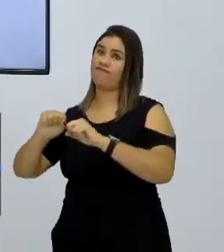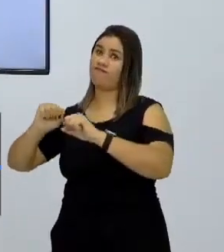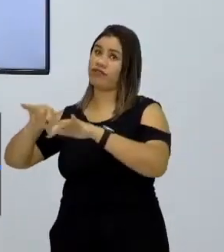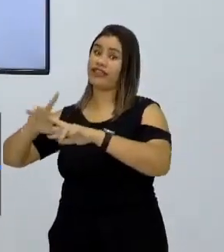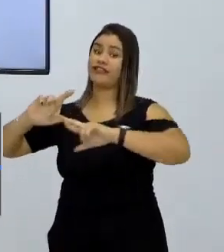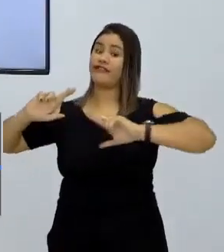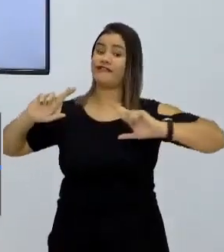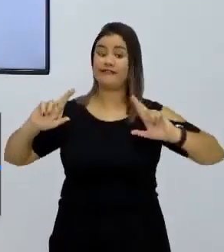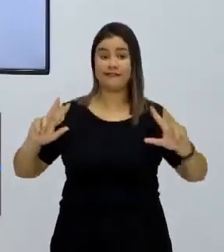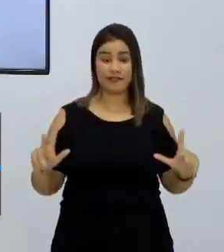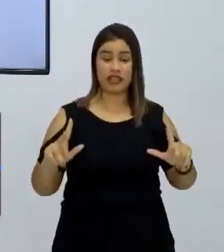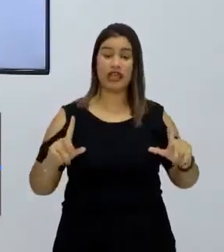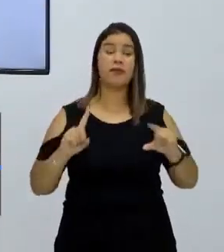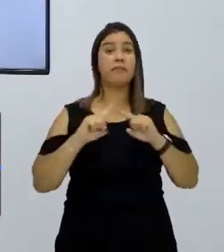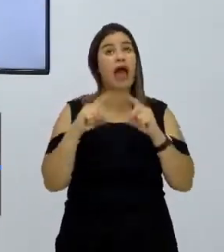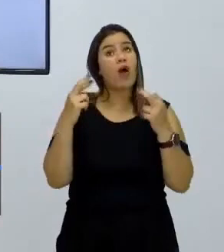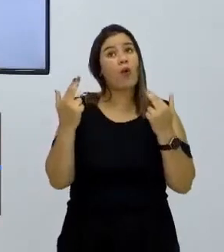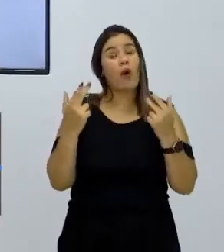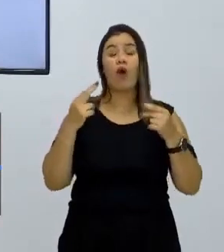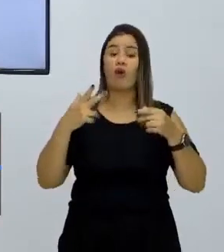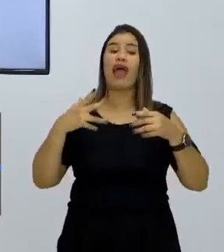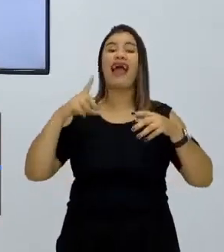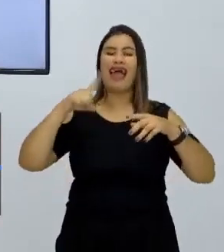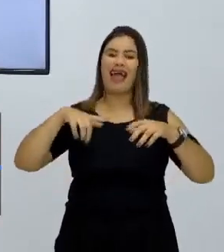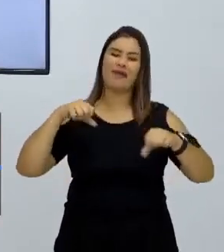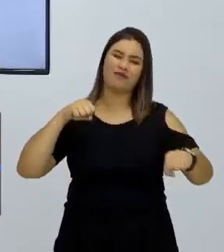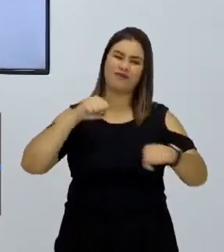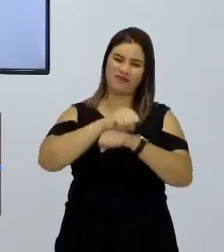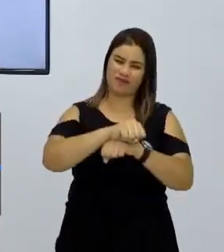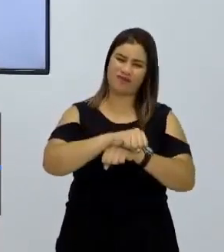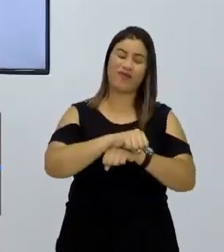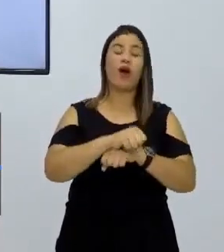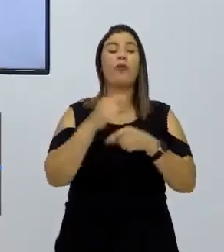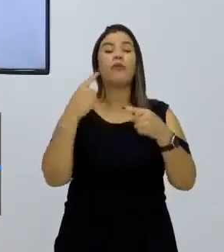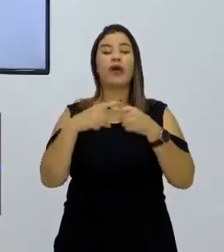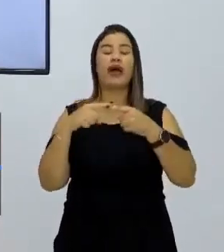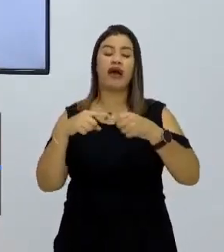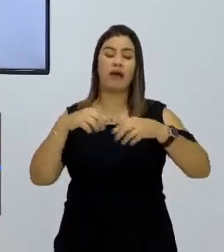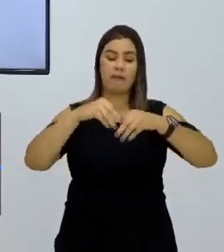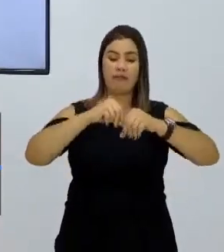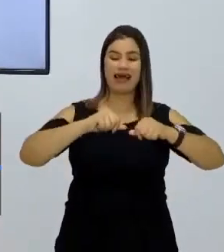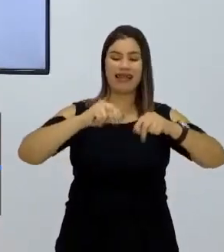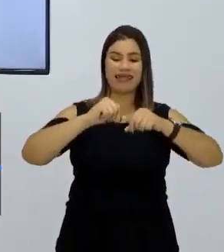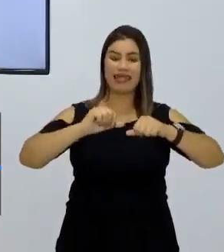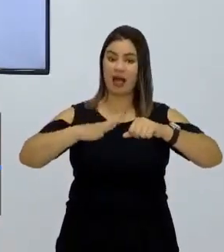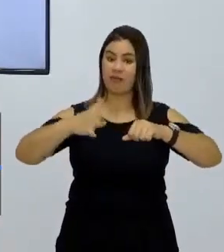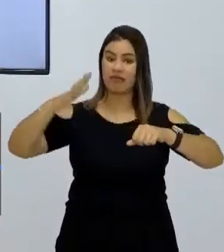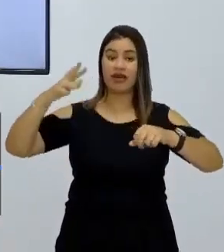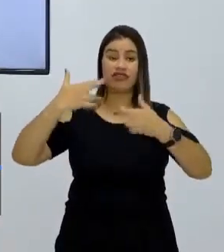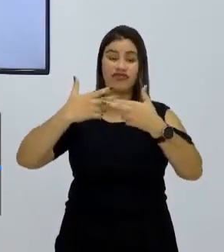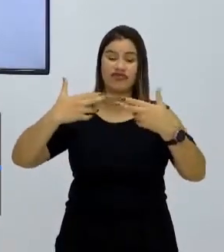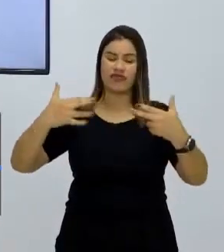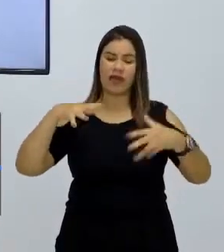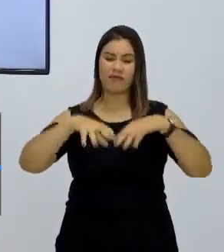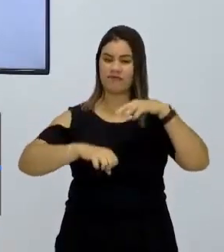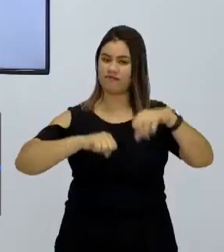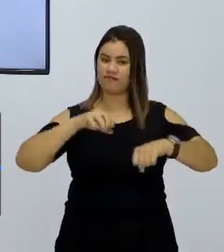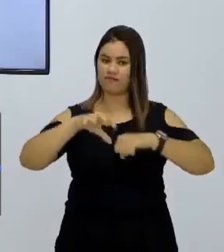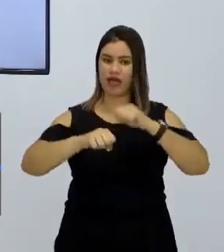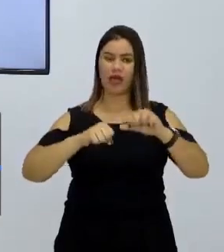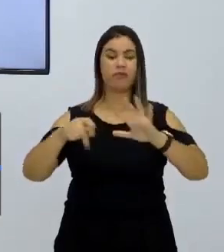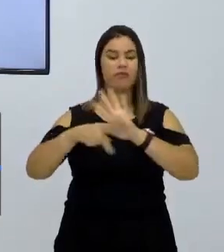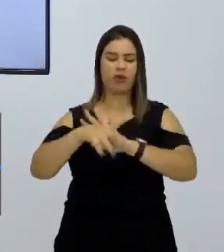empresas que acabam extraindo principalmente recursos minerais dos territórios africanos, né, dos países do continente